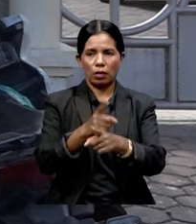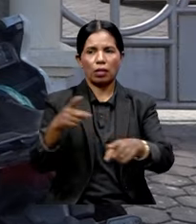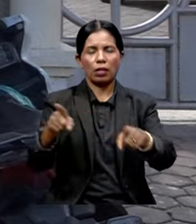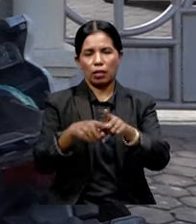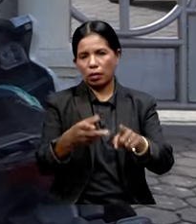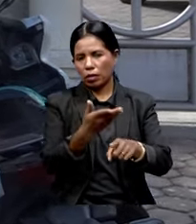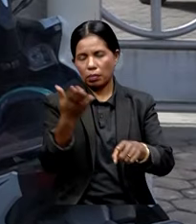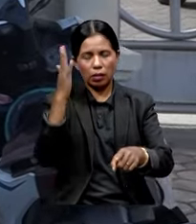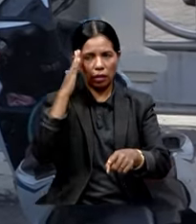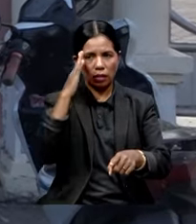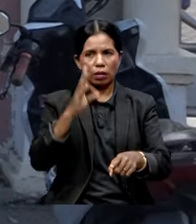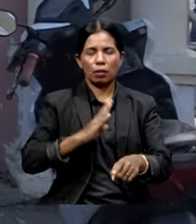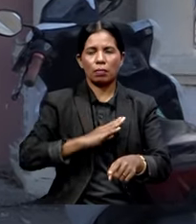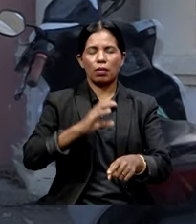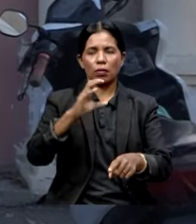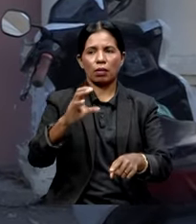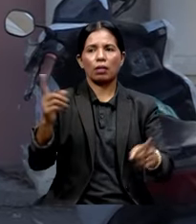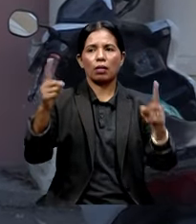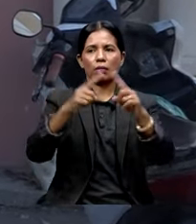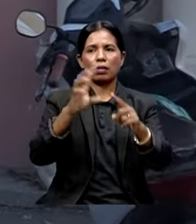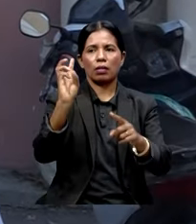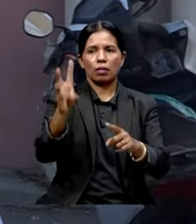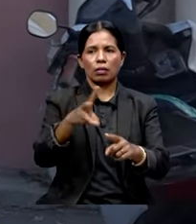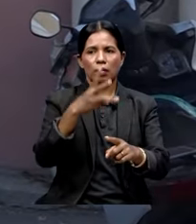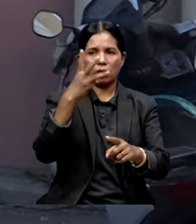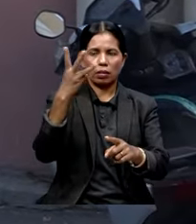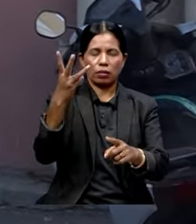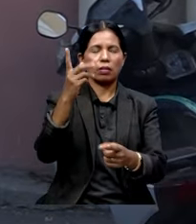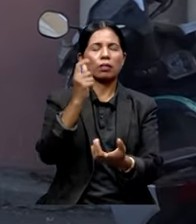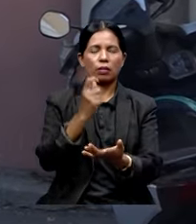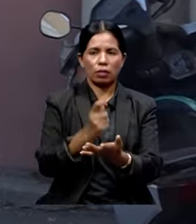bot sira tene Balcau bele to ona 17 ka 18 mil